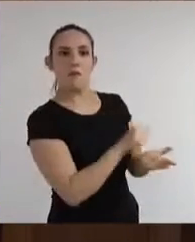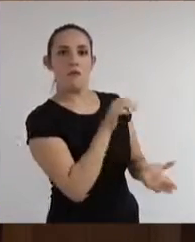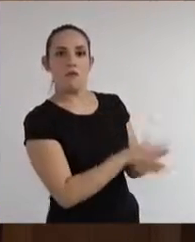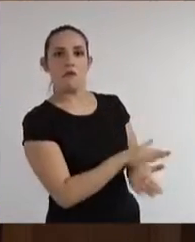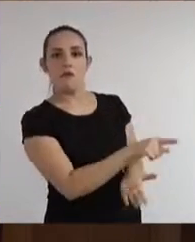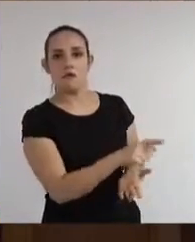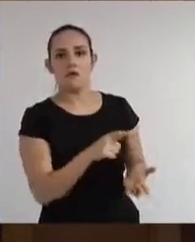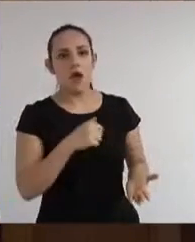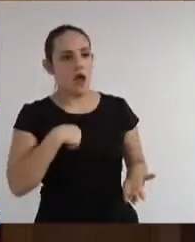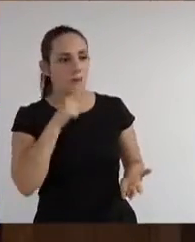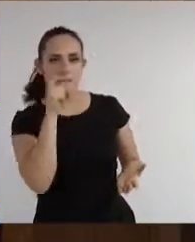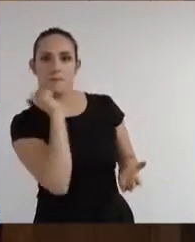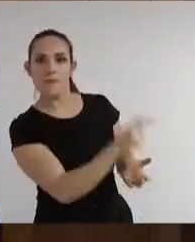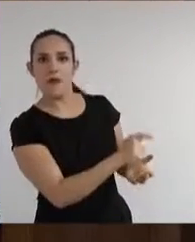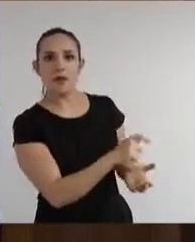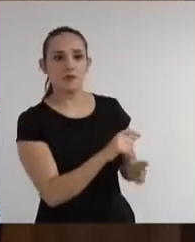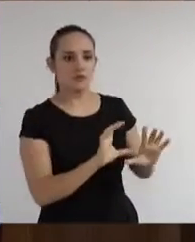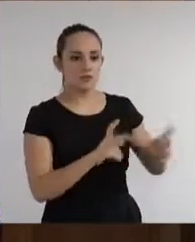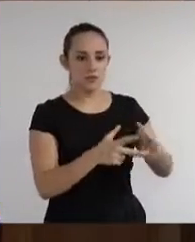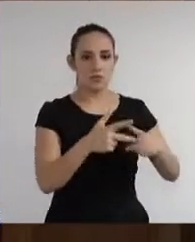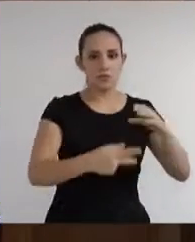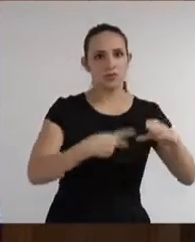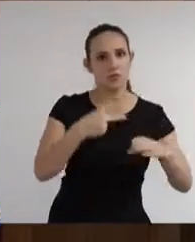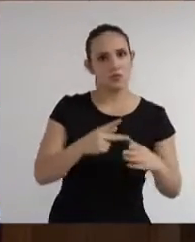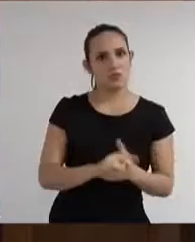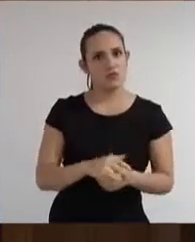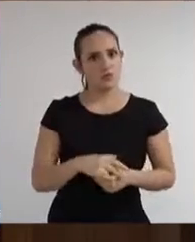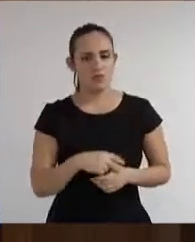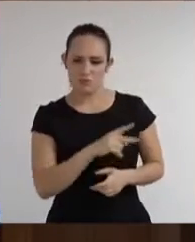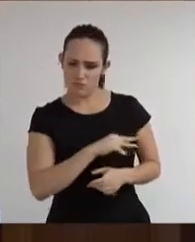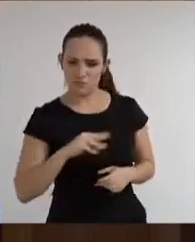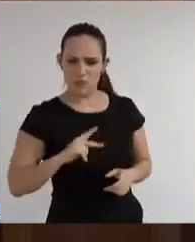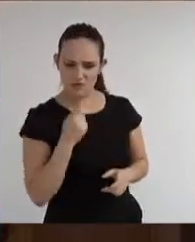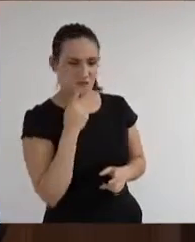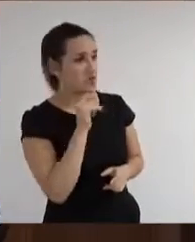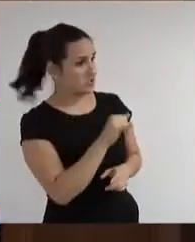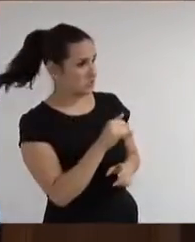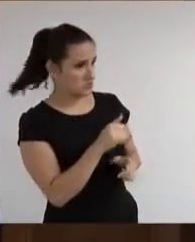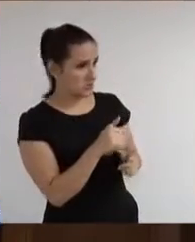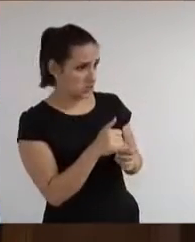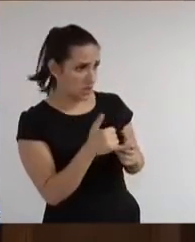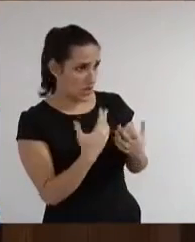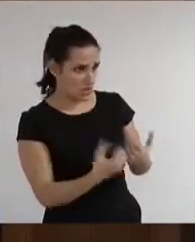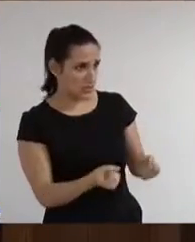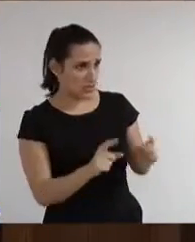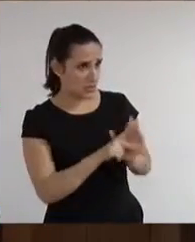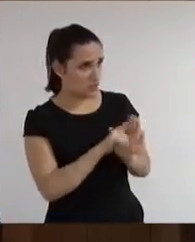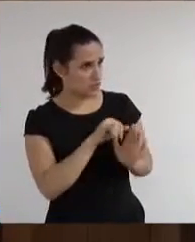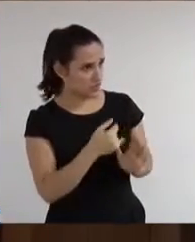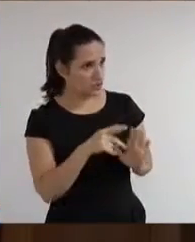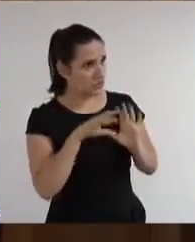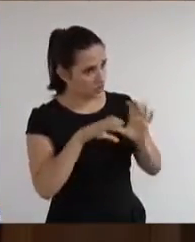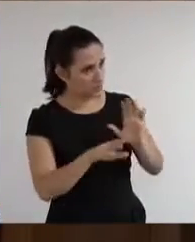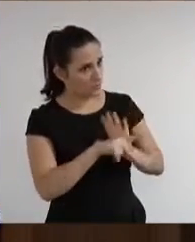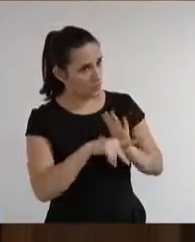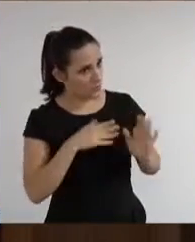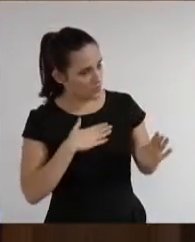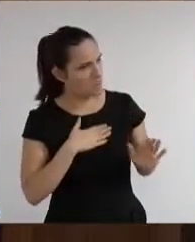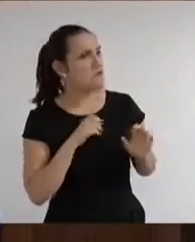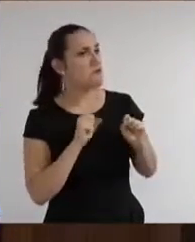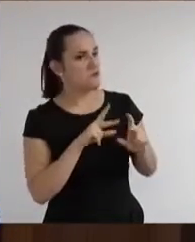colocando hoje os vereadores de Campo Grande e o prefeito, dizer que é o seguinte, que se não aprovar da maneira que eles querem, que vai incorrer